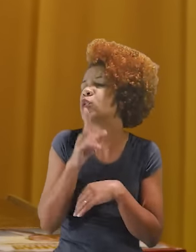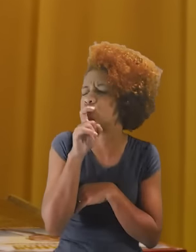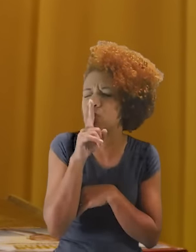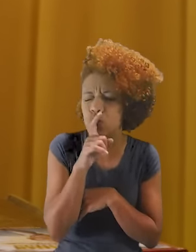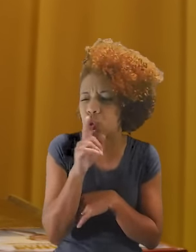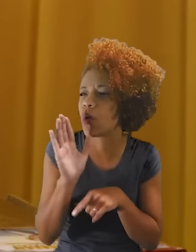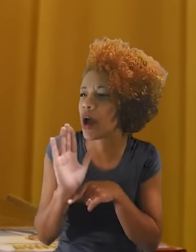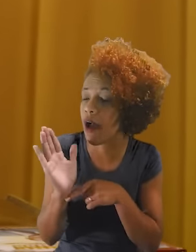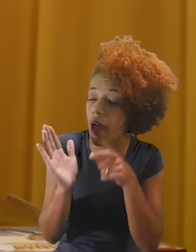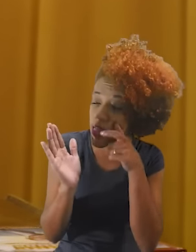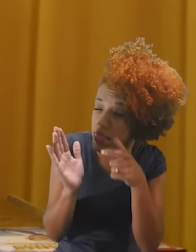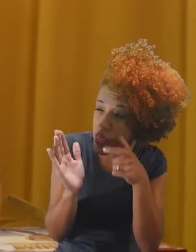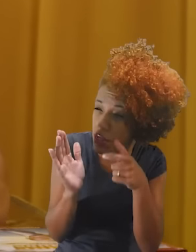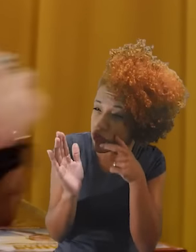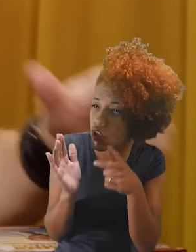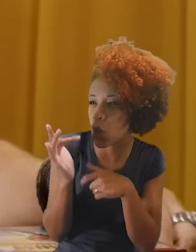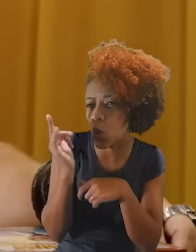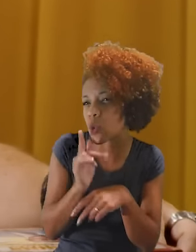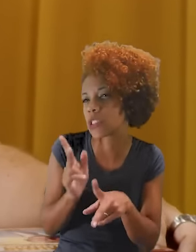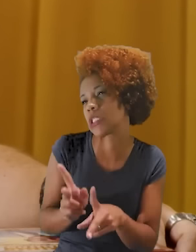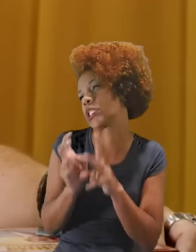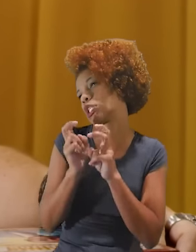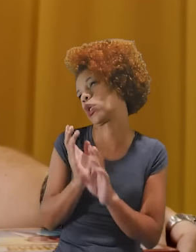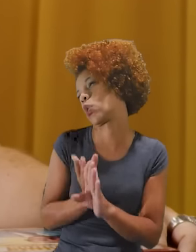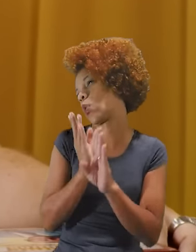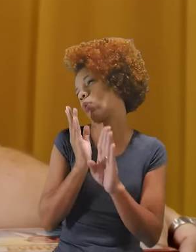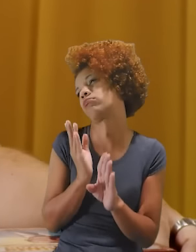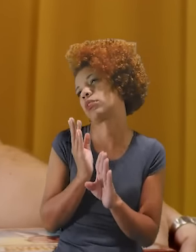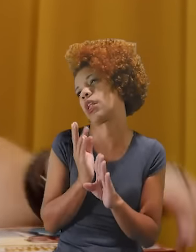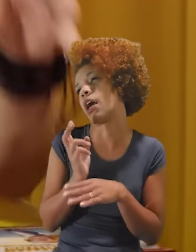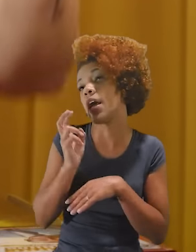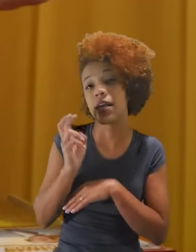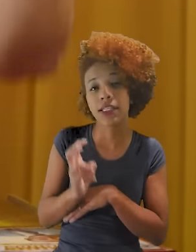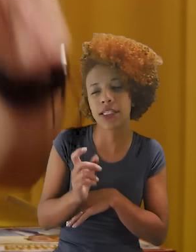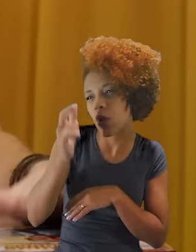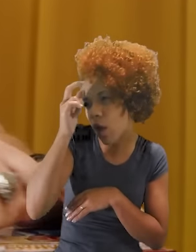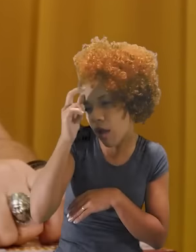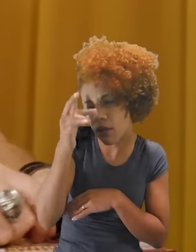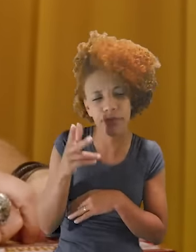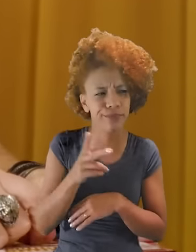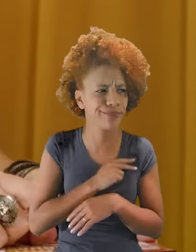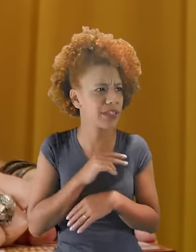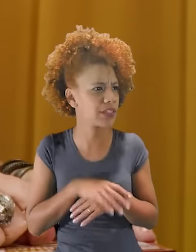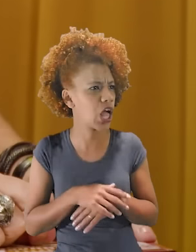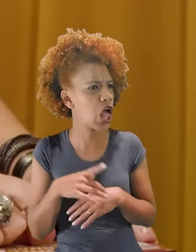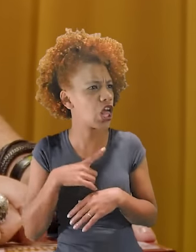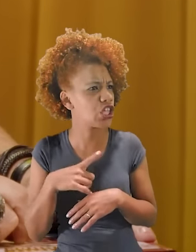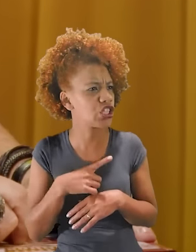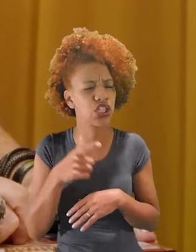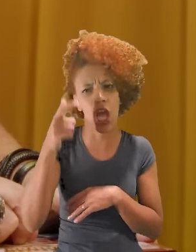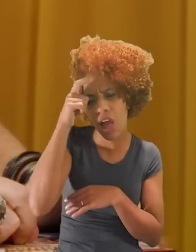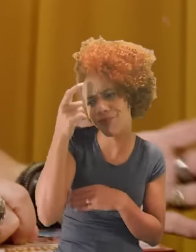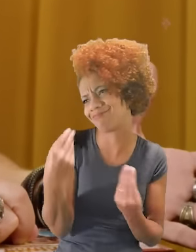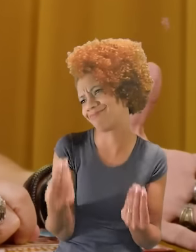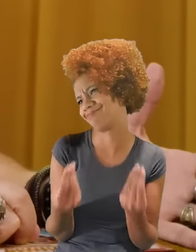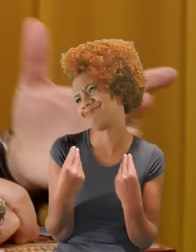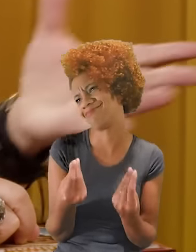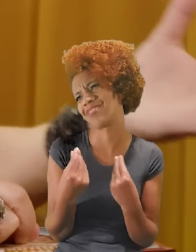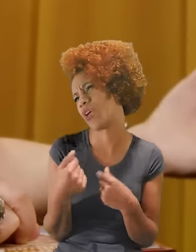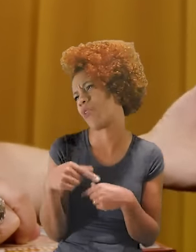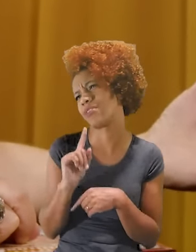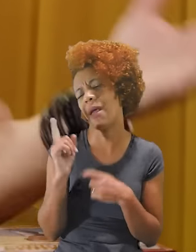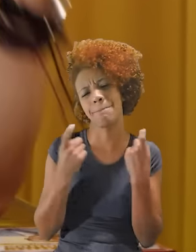filme, eu juro, velho, pro cara assistir um filme. E o cara conseguir encontrar, porra, 5 cacetes no meio do filme e falar assim, meu Deus, tinha um cacete. Era uma coisa... Desculpa,